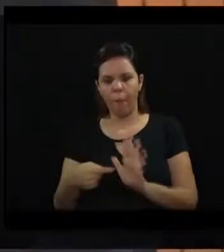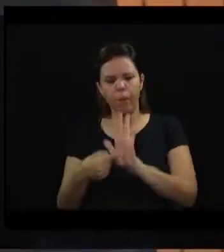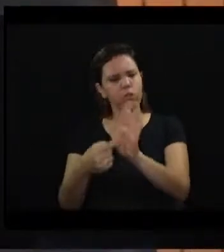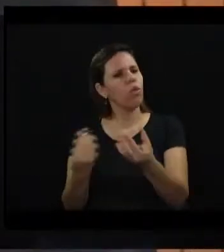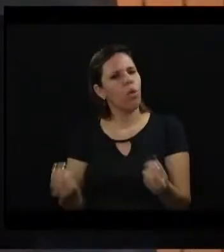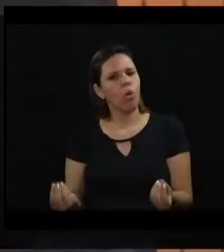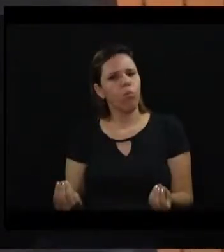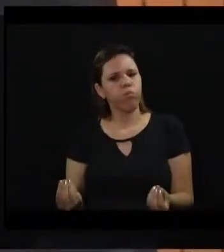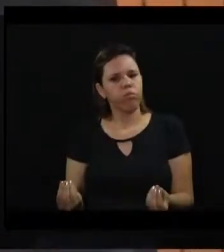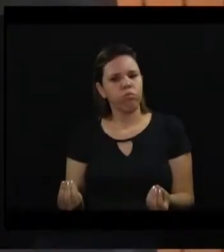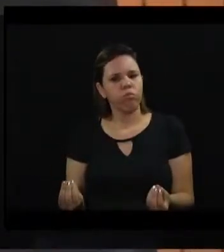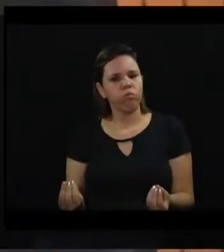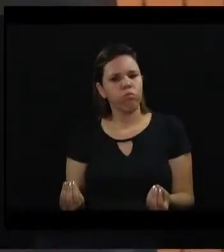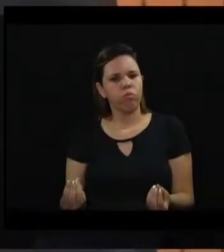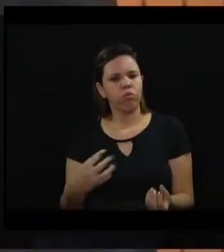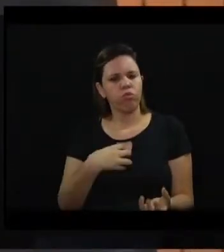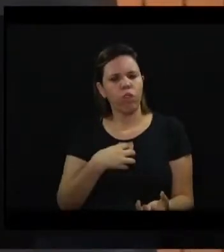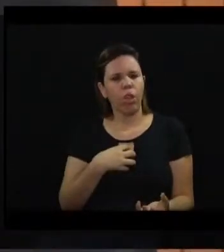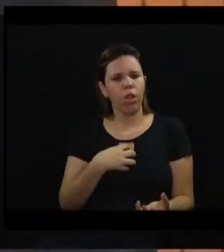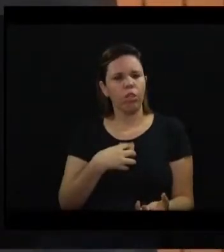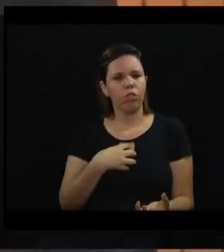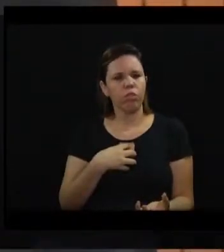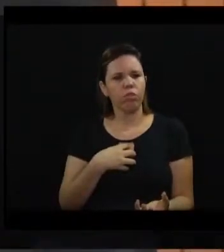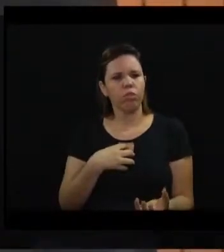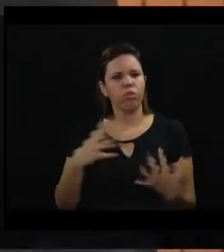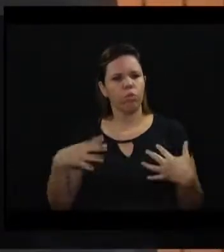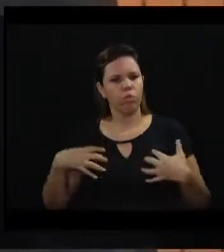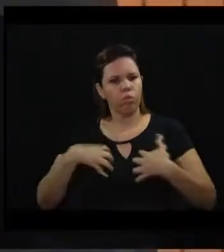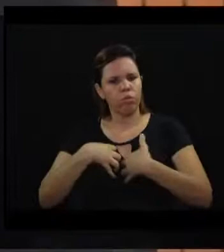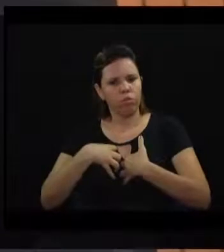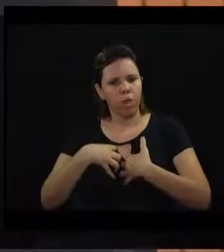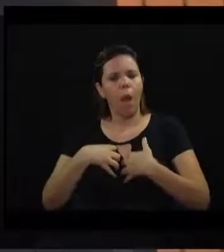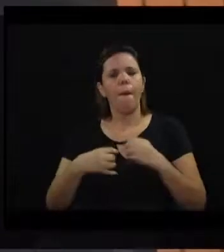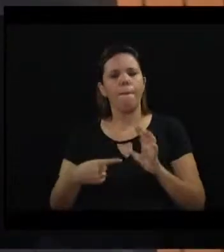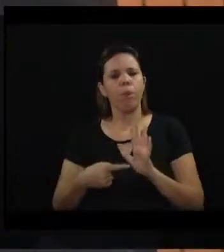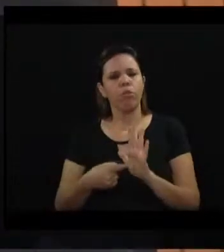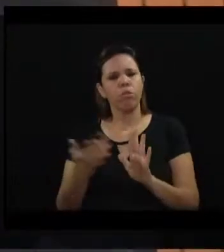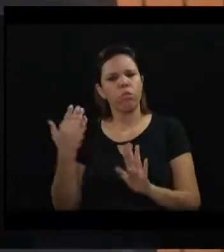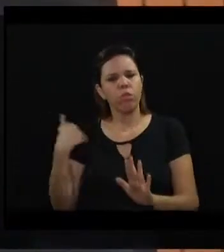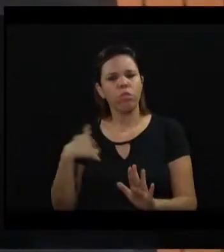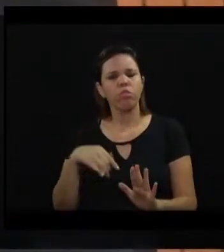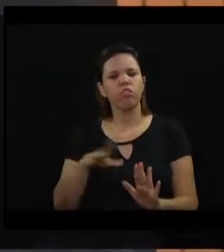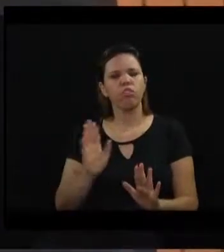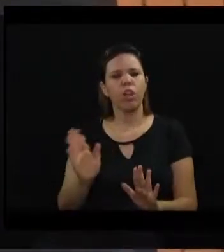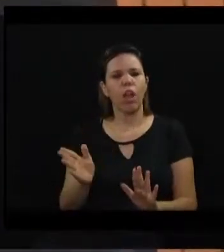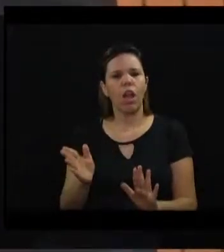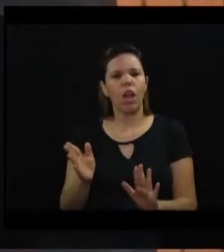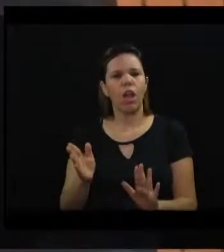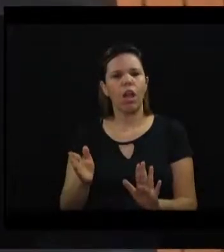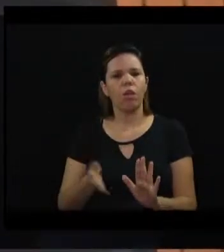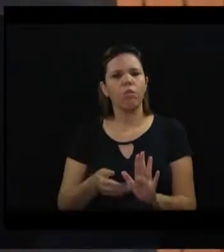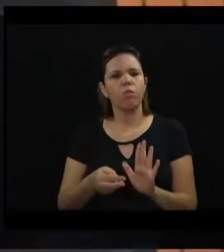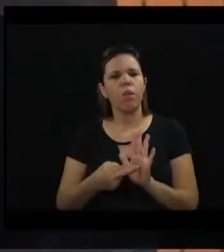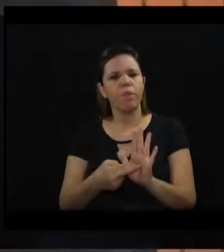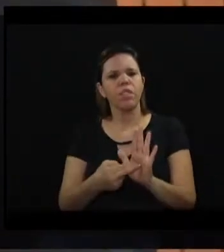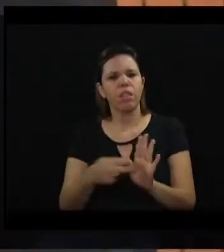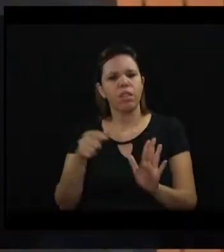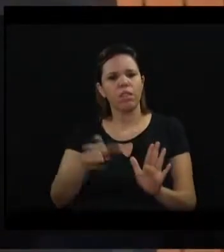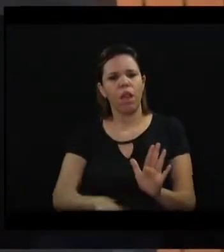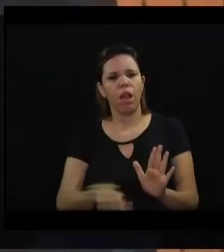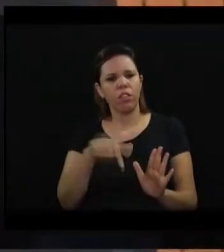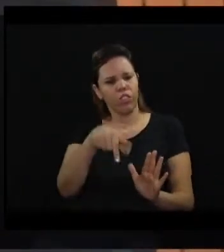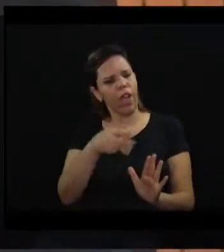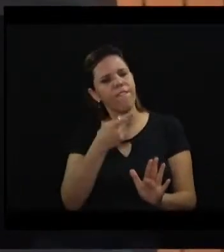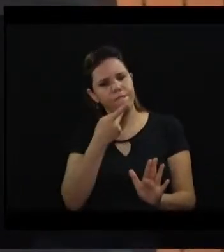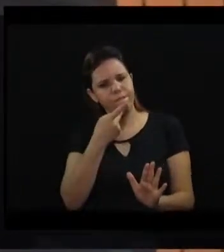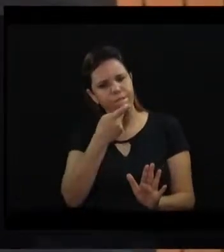apresentar alguns quadros de regressão de habilidades que ele já apresentava. né? Então, o Rafael era uma criança que já